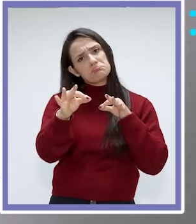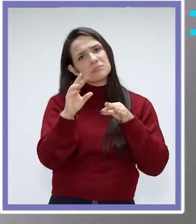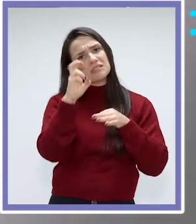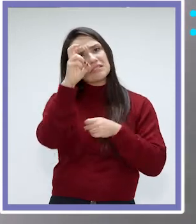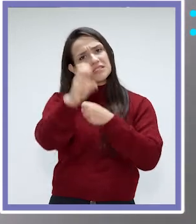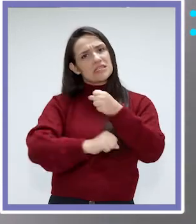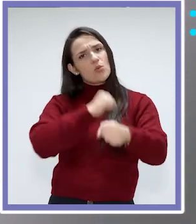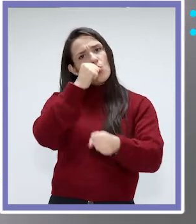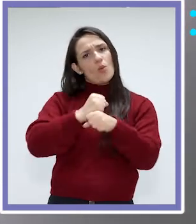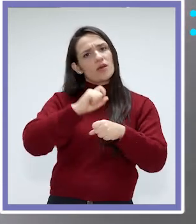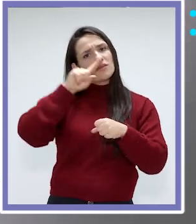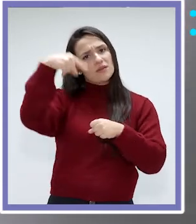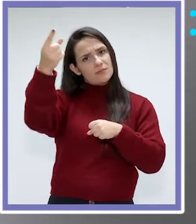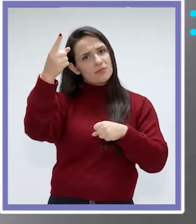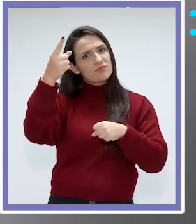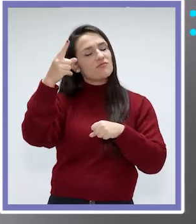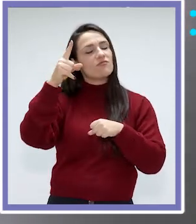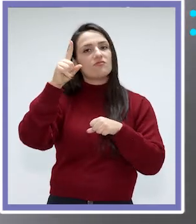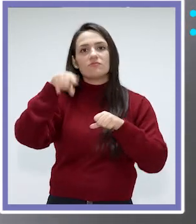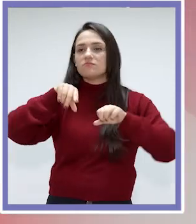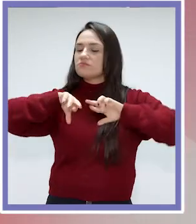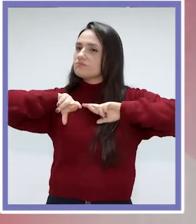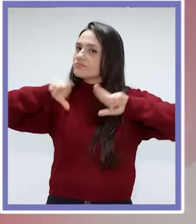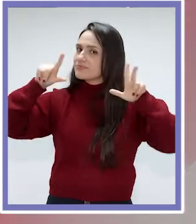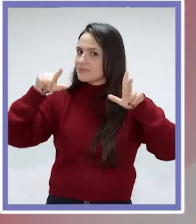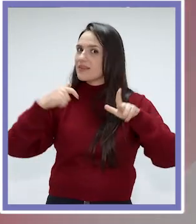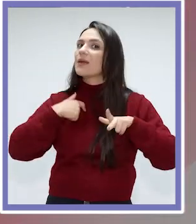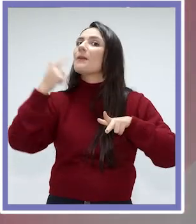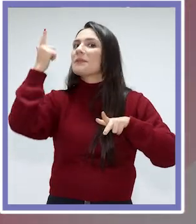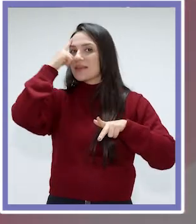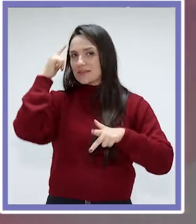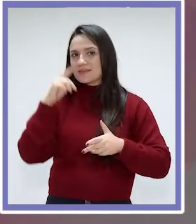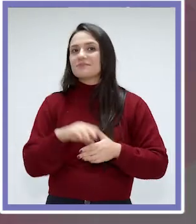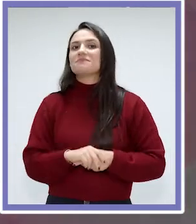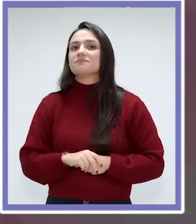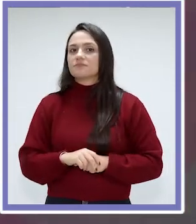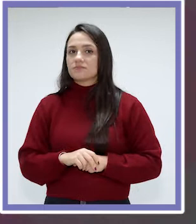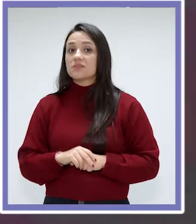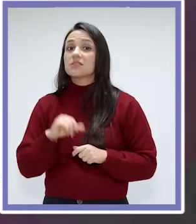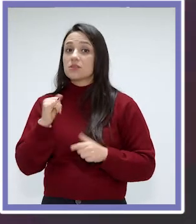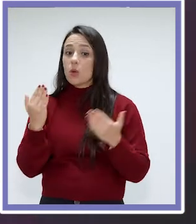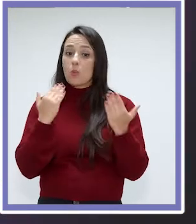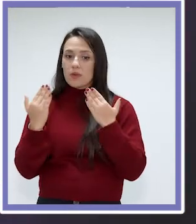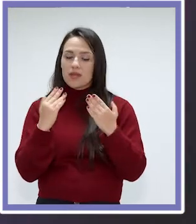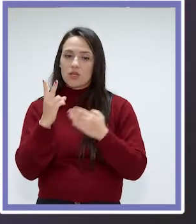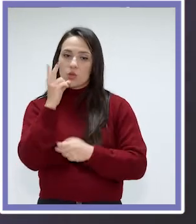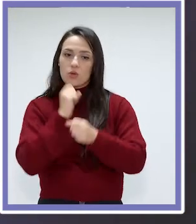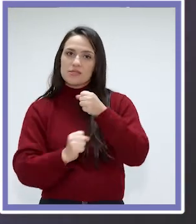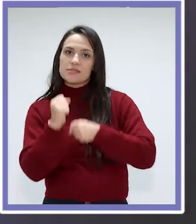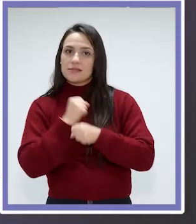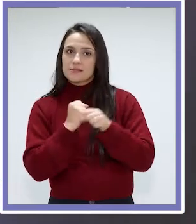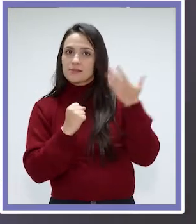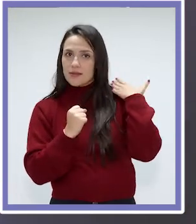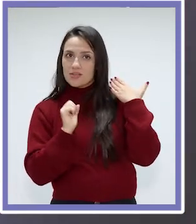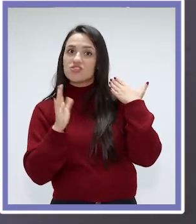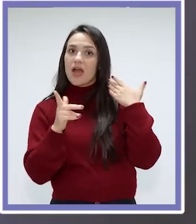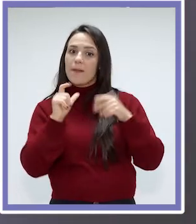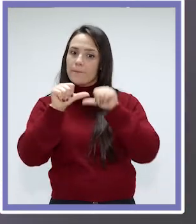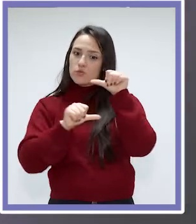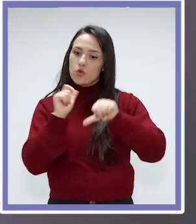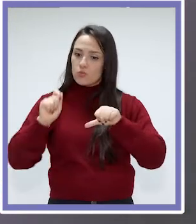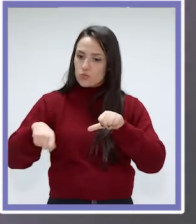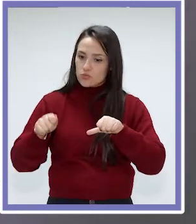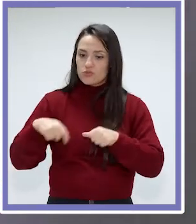5 anos vai estar muito diferente. Por exemplo, quando fala de Porto Murtinho hoje, é diferente de Porto Murtinho há 2, 3 anos atrás. Daqui a 5 anos vai ter